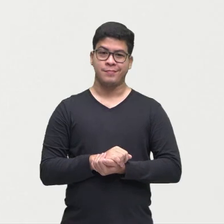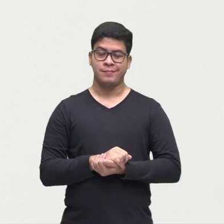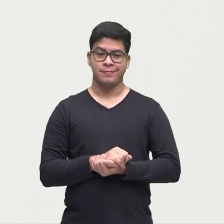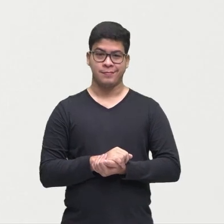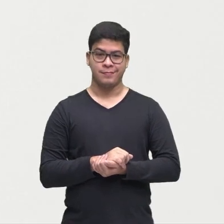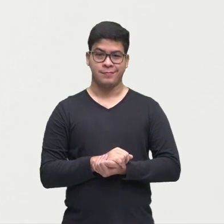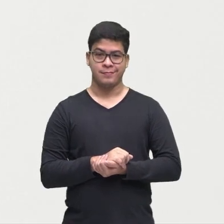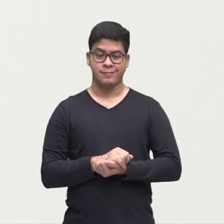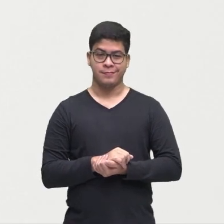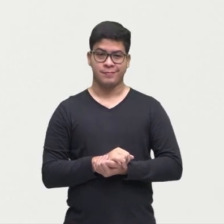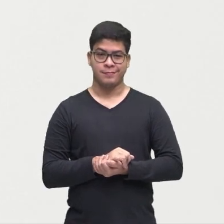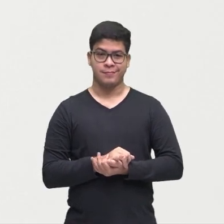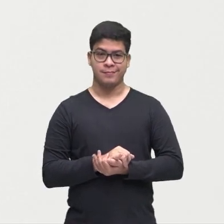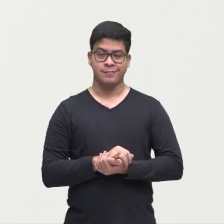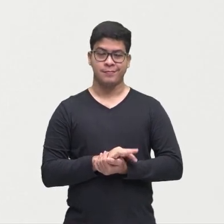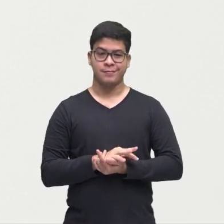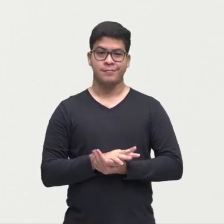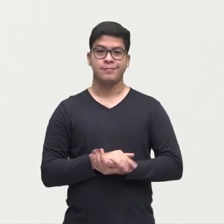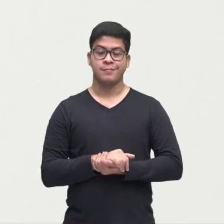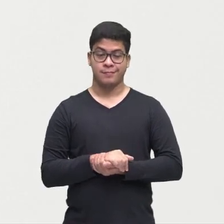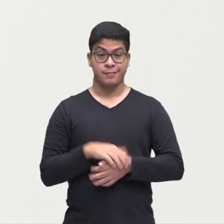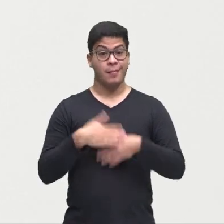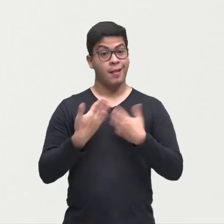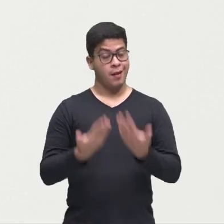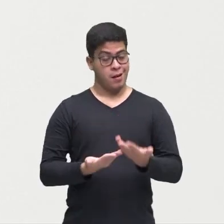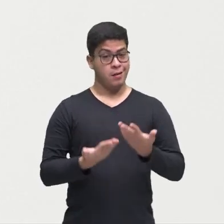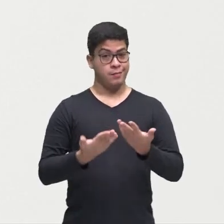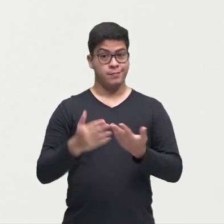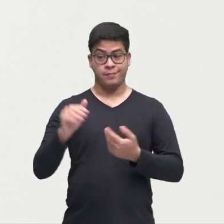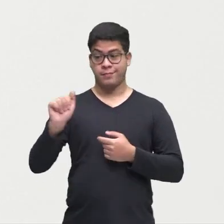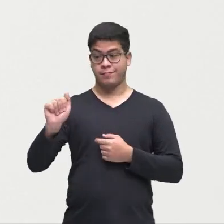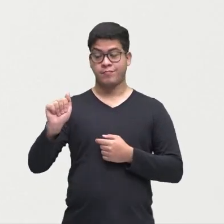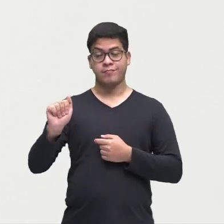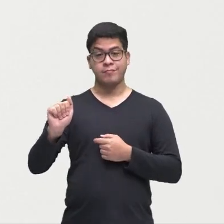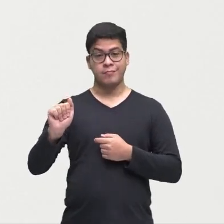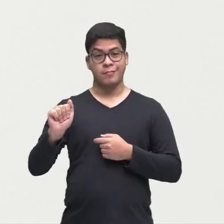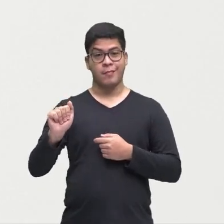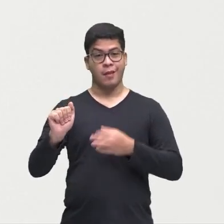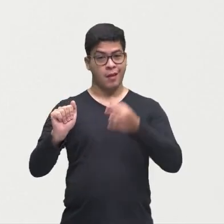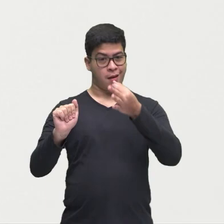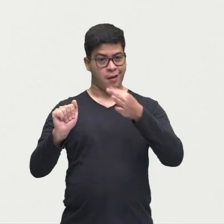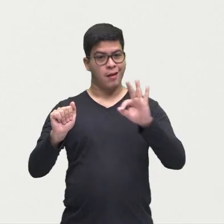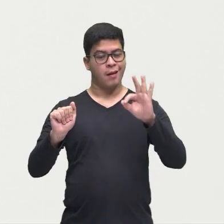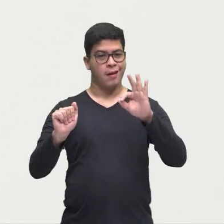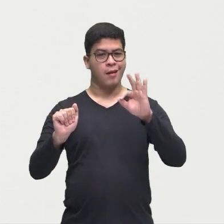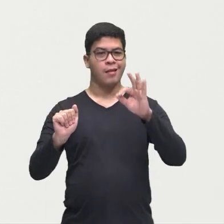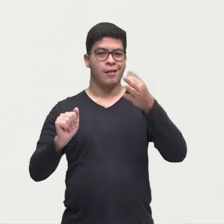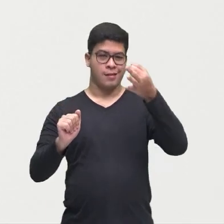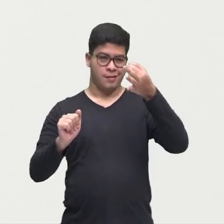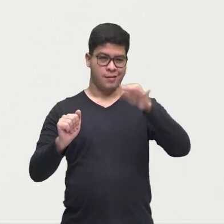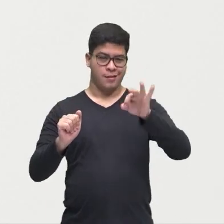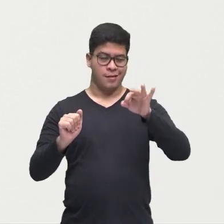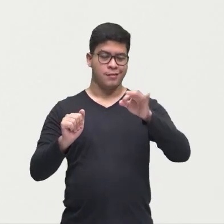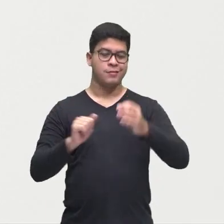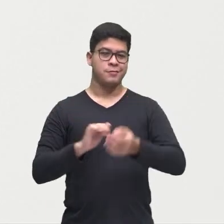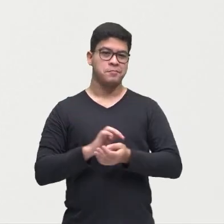80 ele é múltiplo de 20. Então, a letra A é, vou colocar aqui verdadeira,